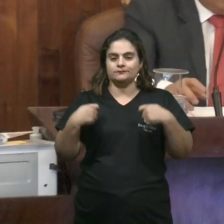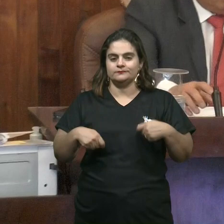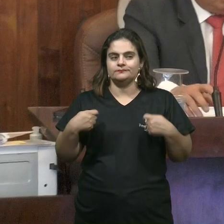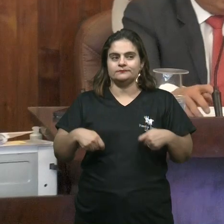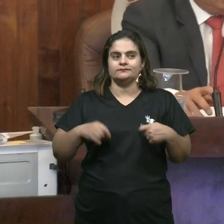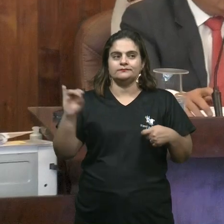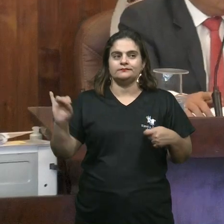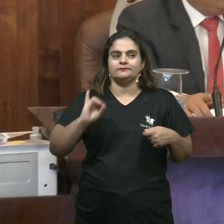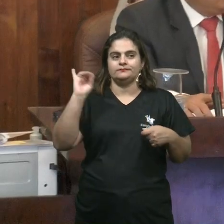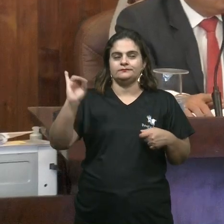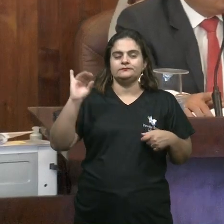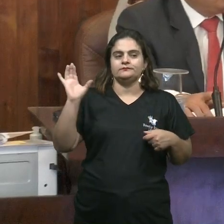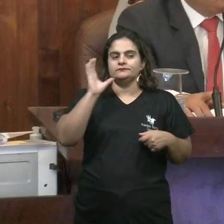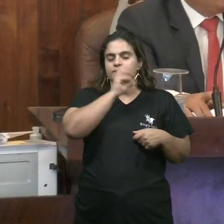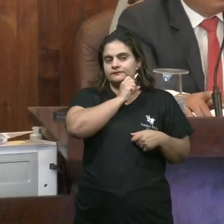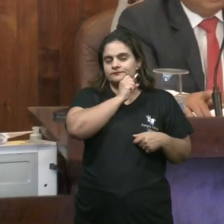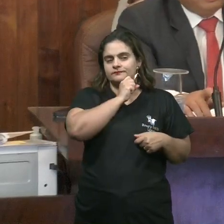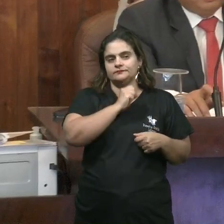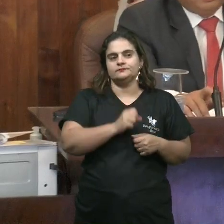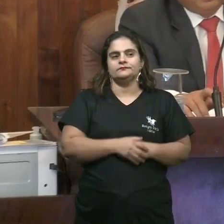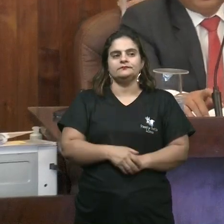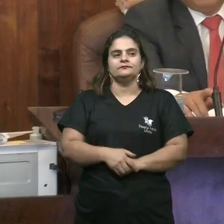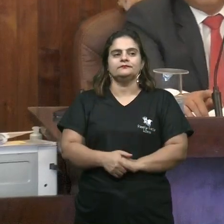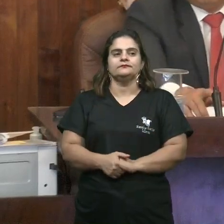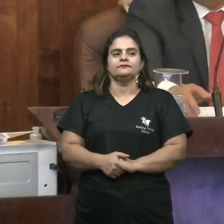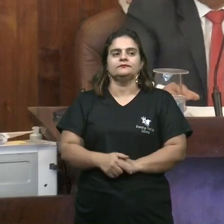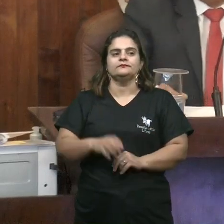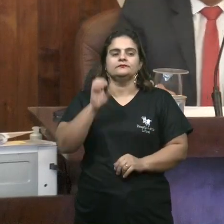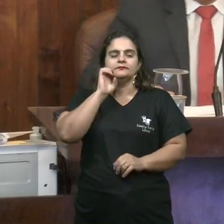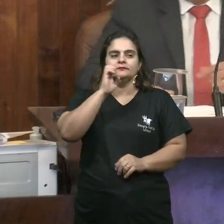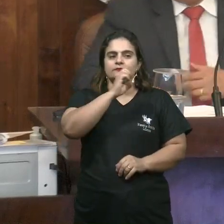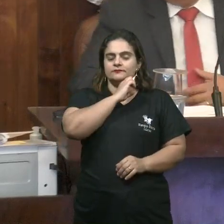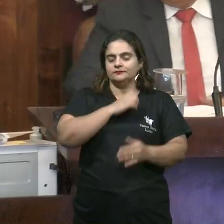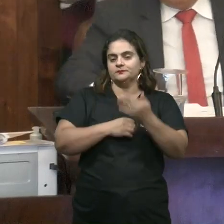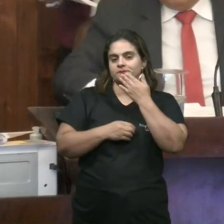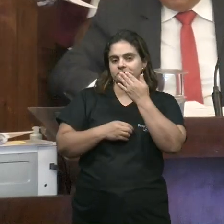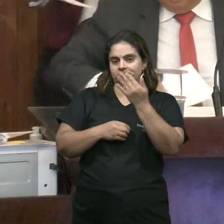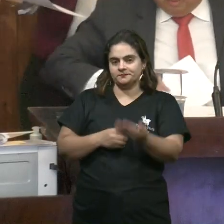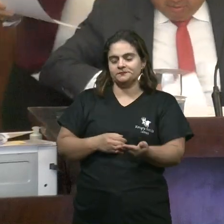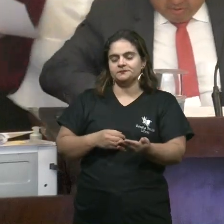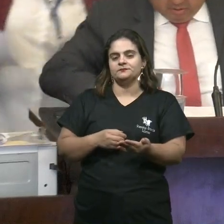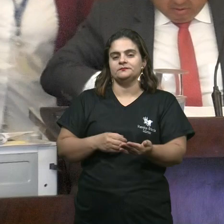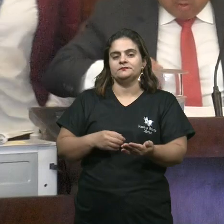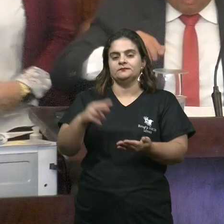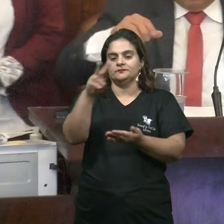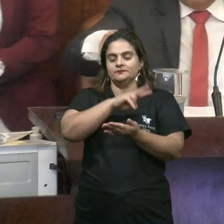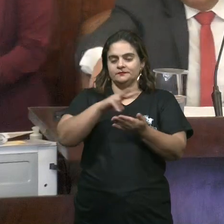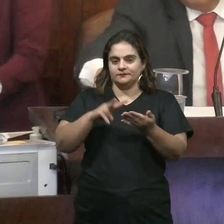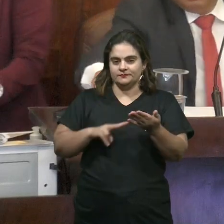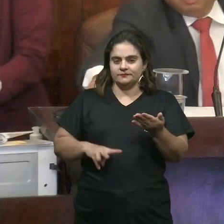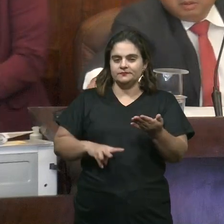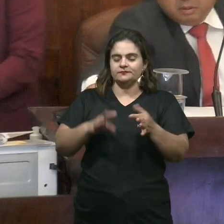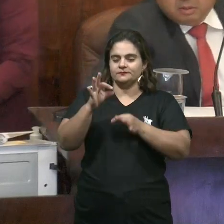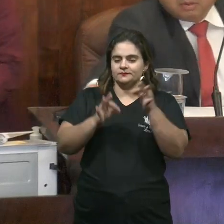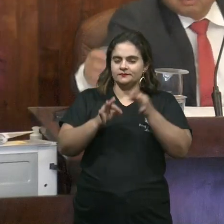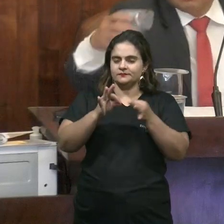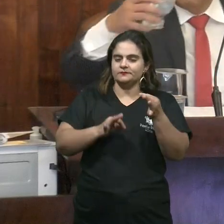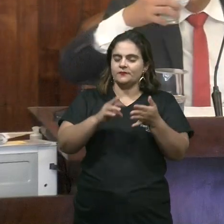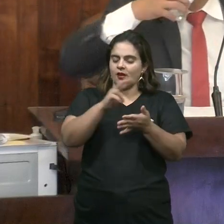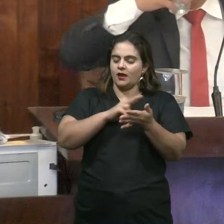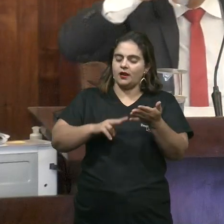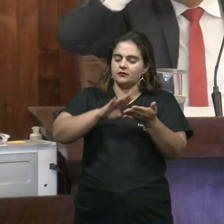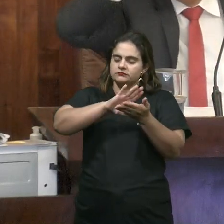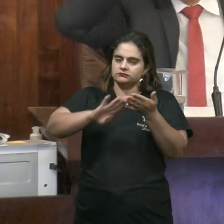em vista à urgência e relevância da matéria. O vereador doutor Eléjeca solicita o requerimento verbal à dispensa da leitura do projeto, parecer justificativa,